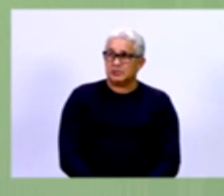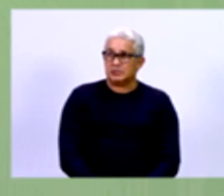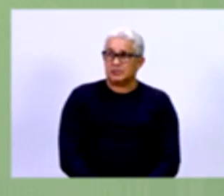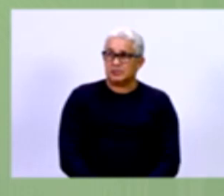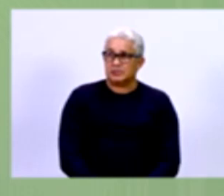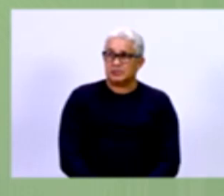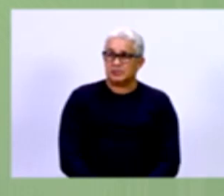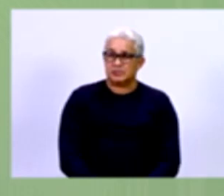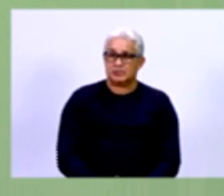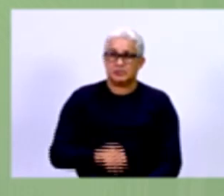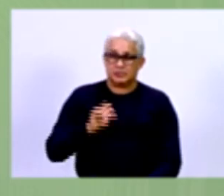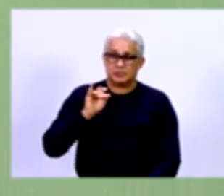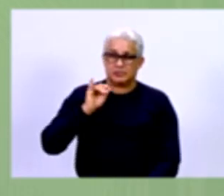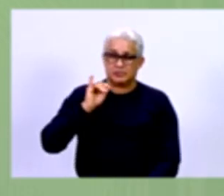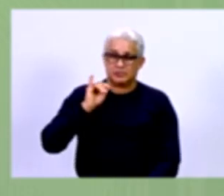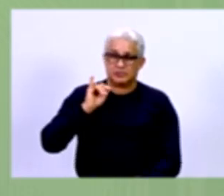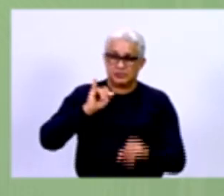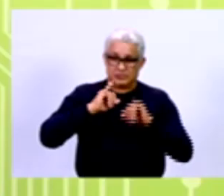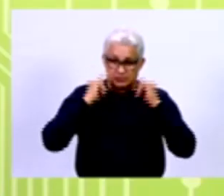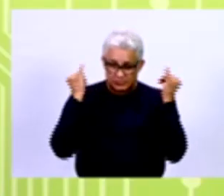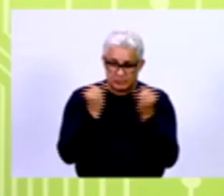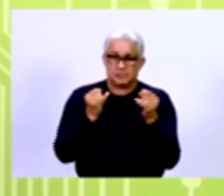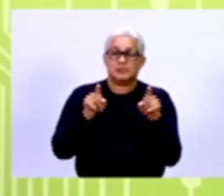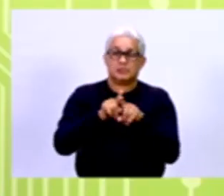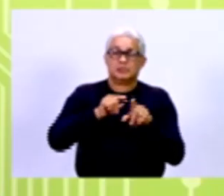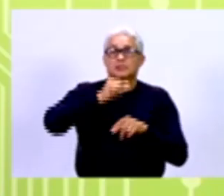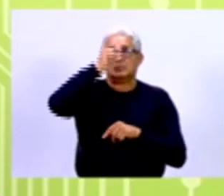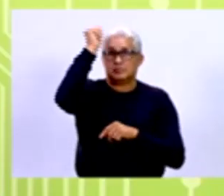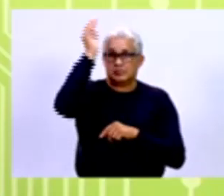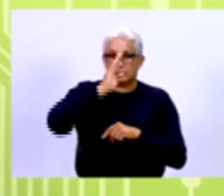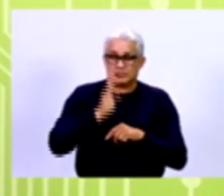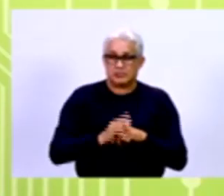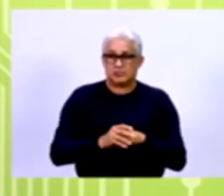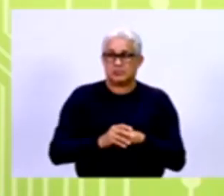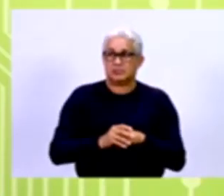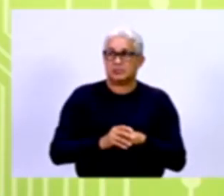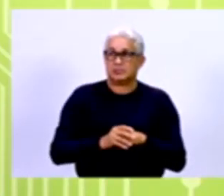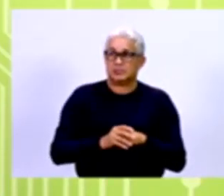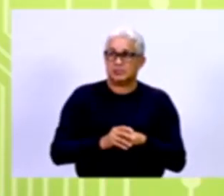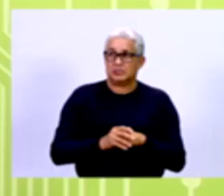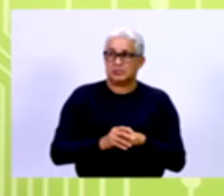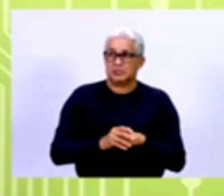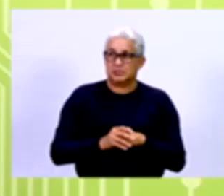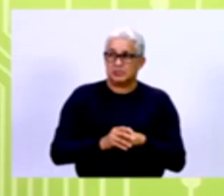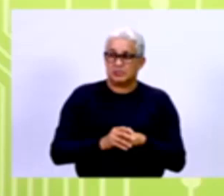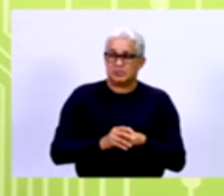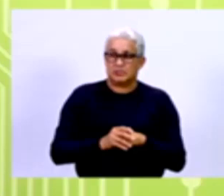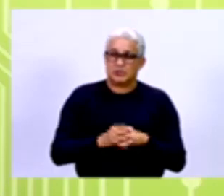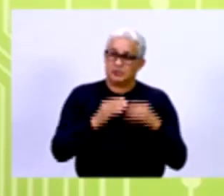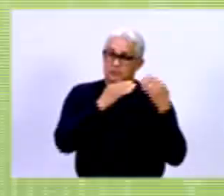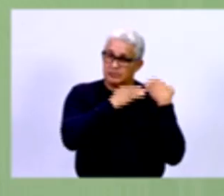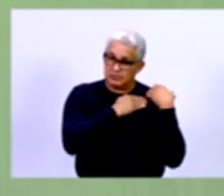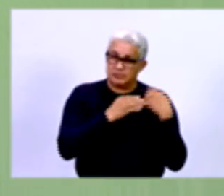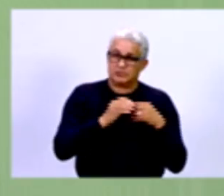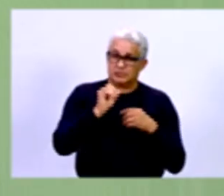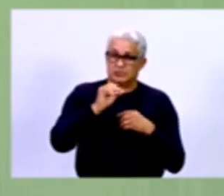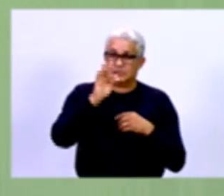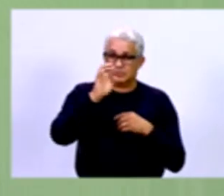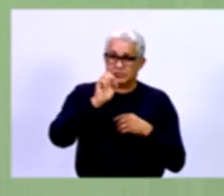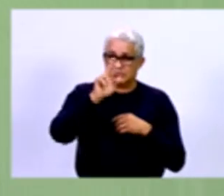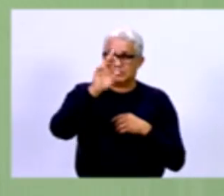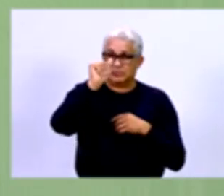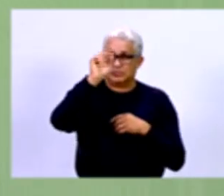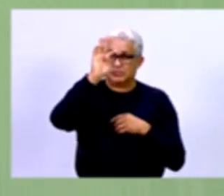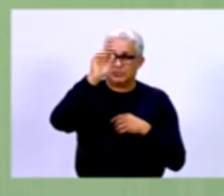internacionais e nacionais que são os responsáveis pela oferta e pela demanda de moedas